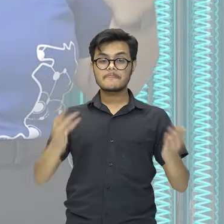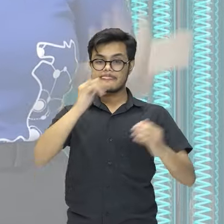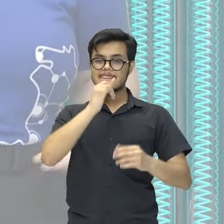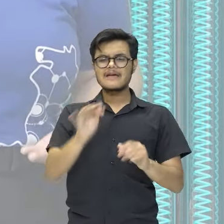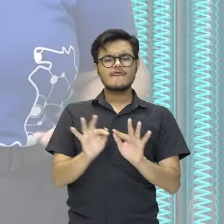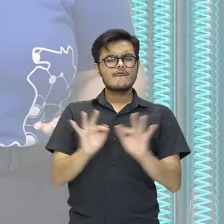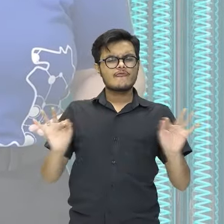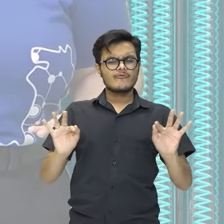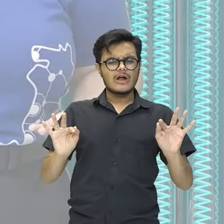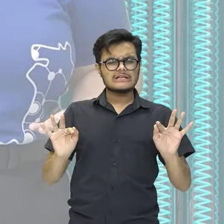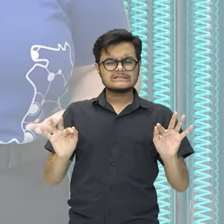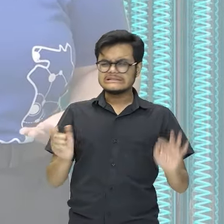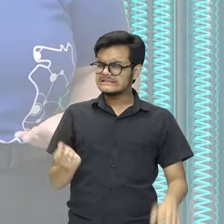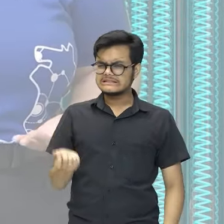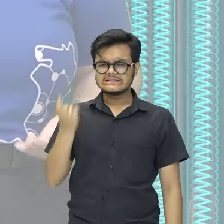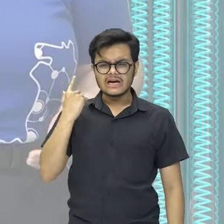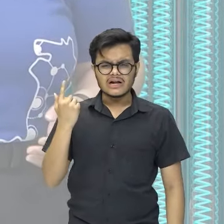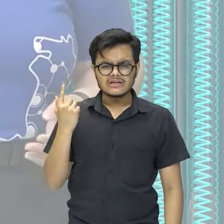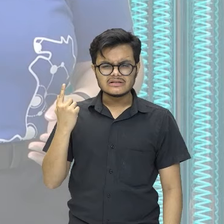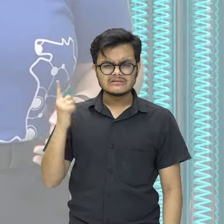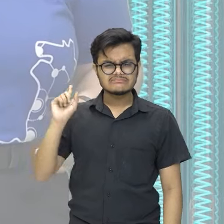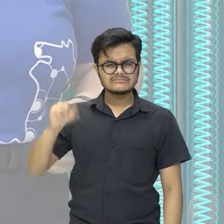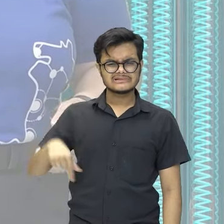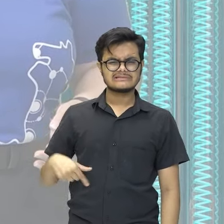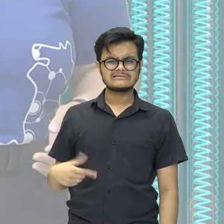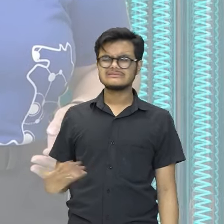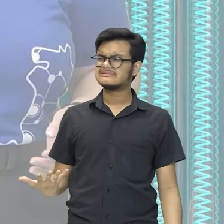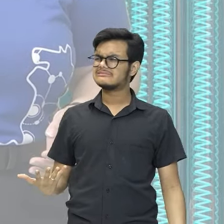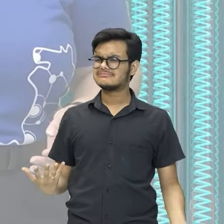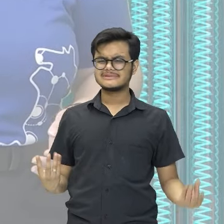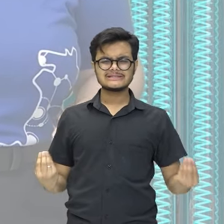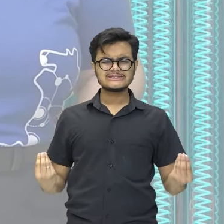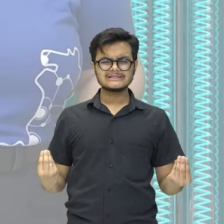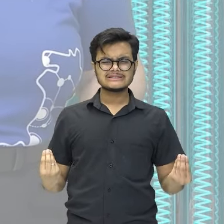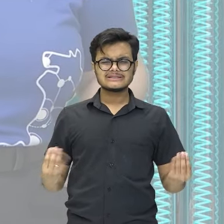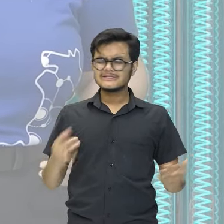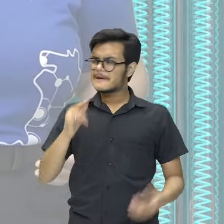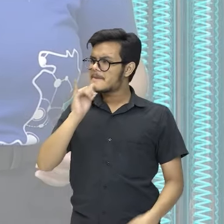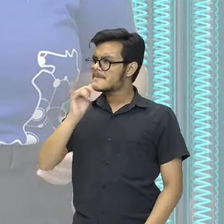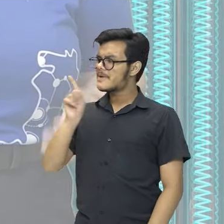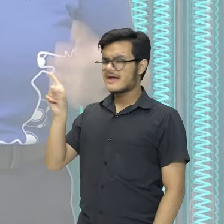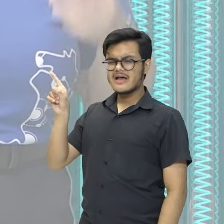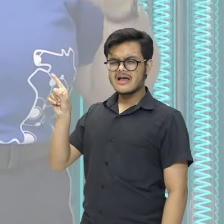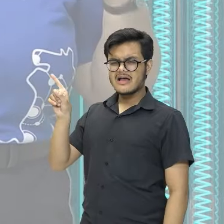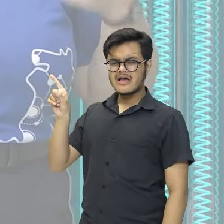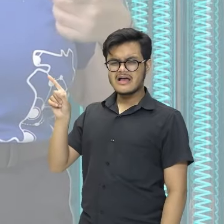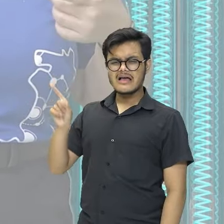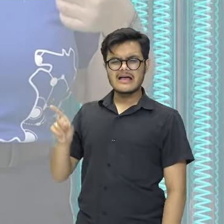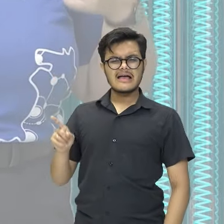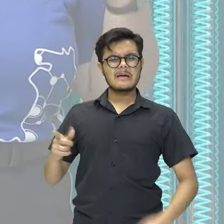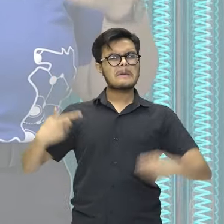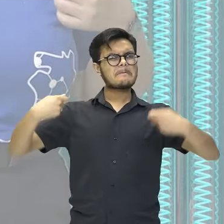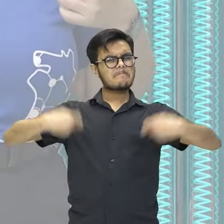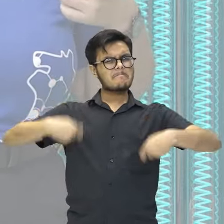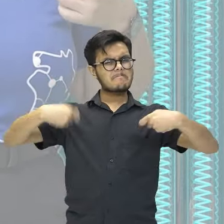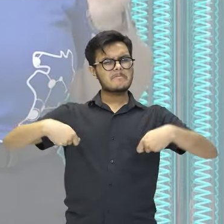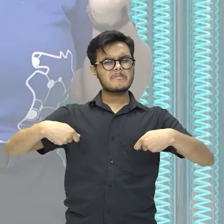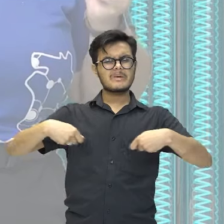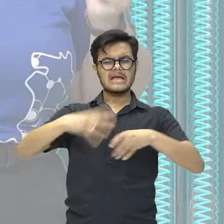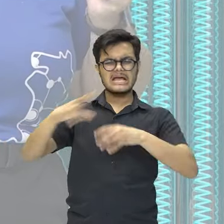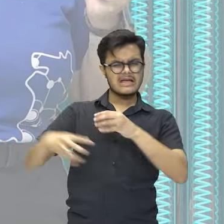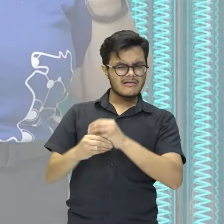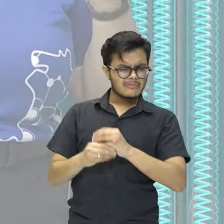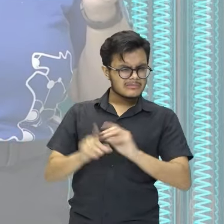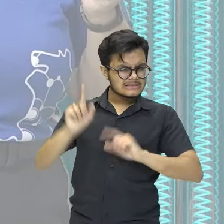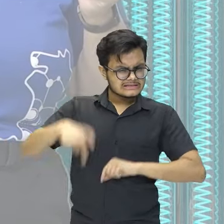ficou estranha não é a informação transmitida pelo verbo precisar está completa